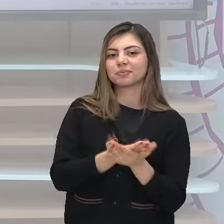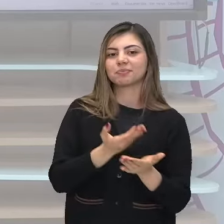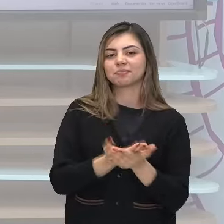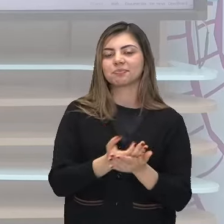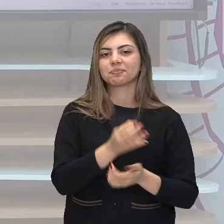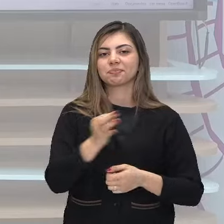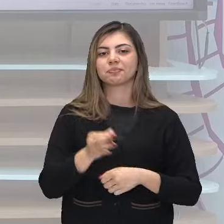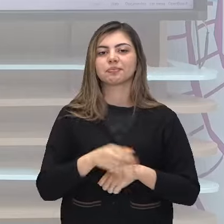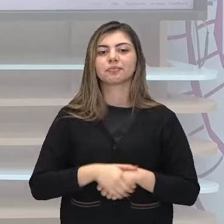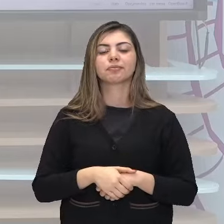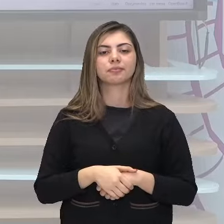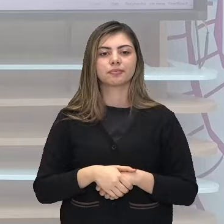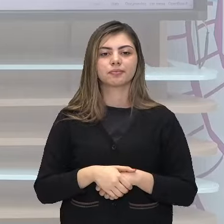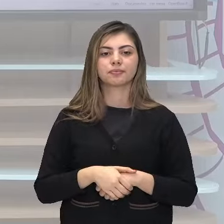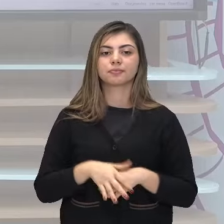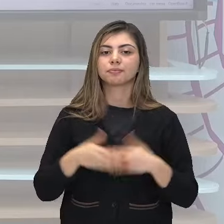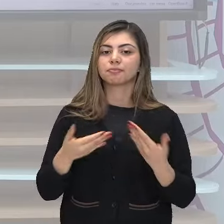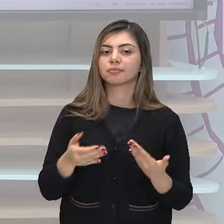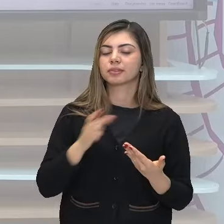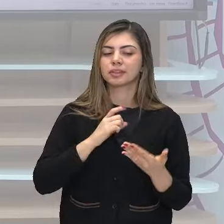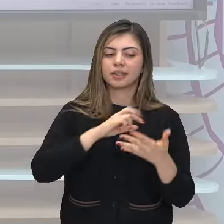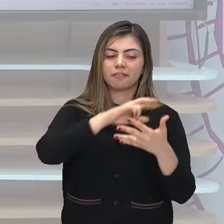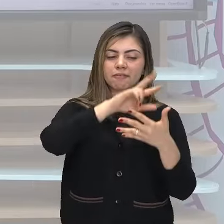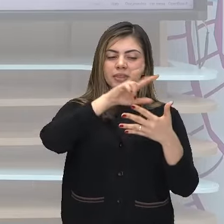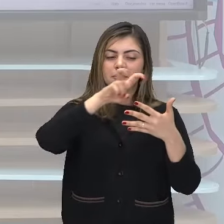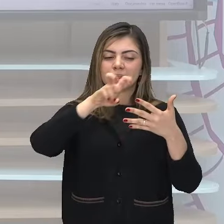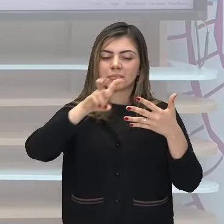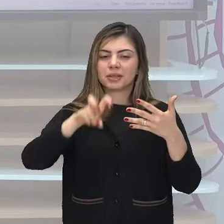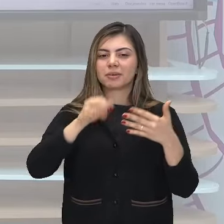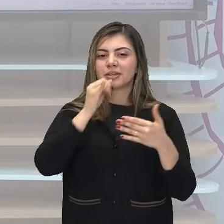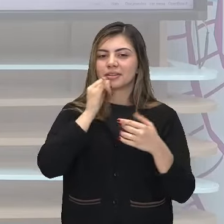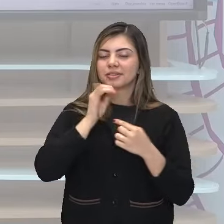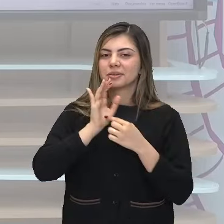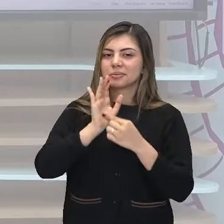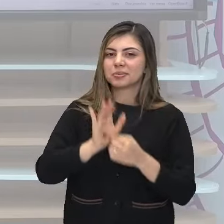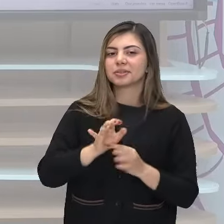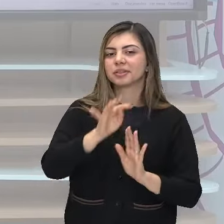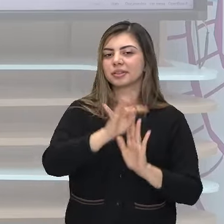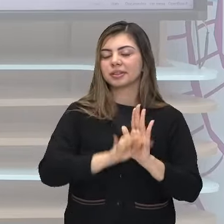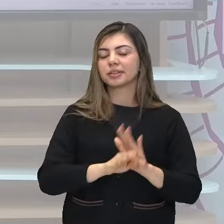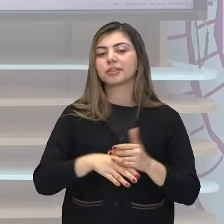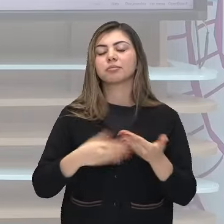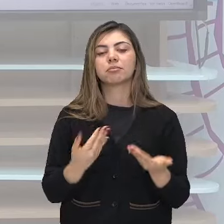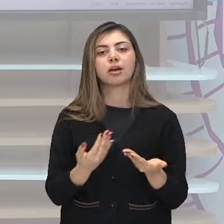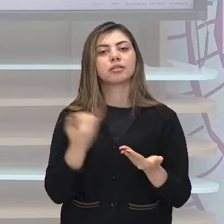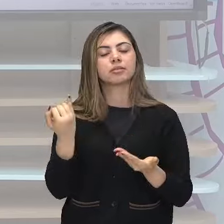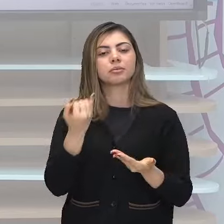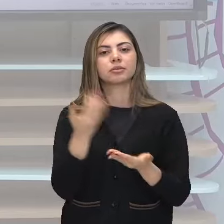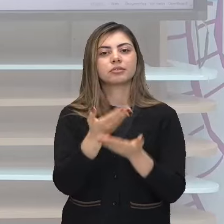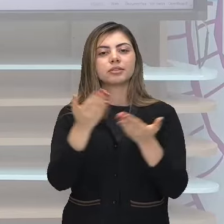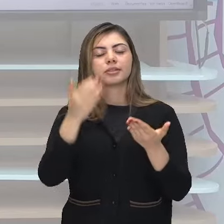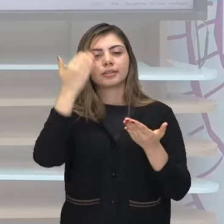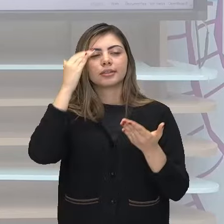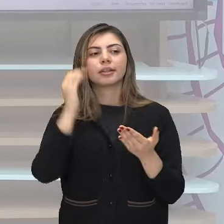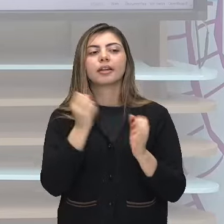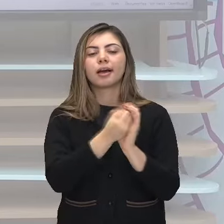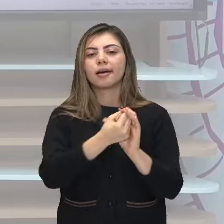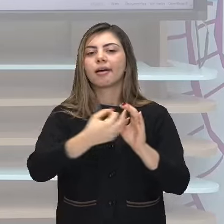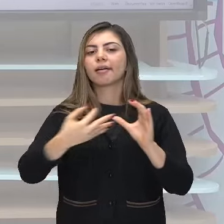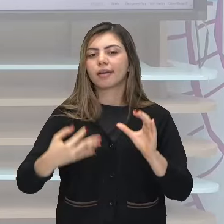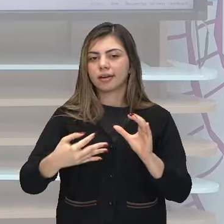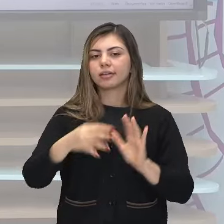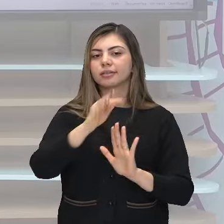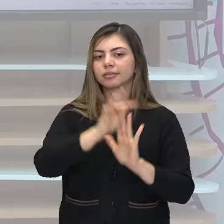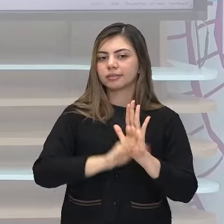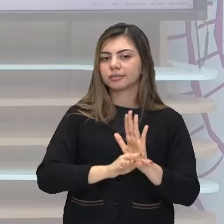hoje eh tem bastante coisa teve bastante exemplo teve bastante texto mas é importante que vocês consigam compreender as características